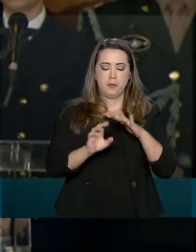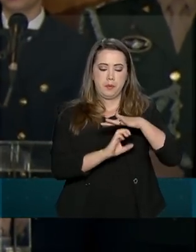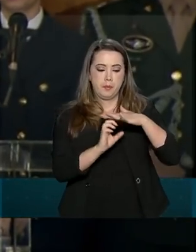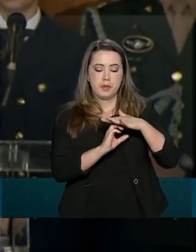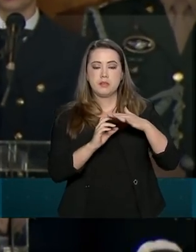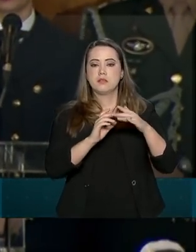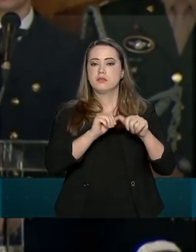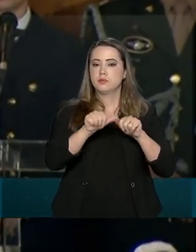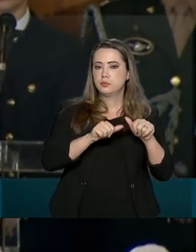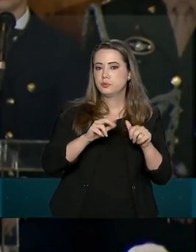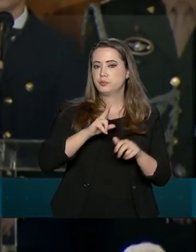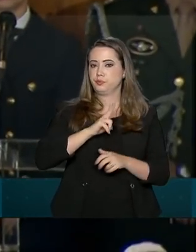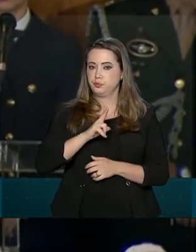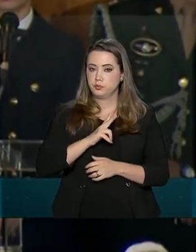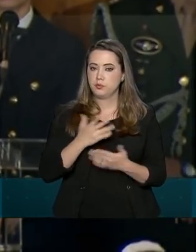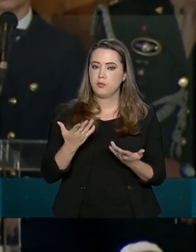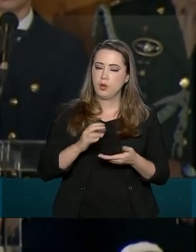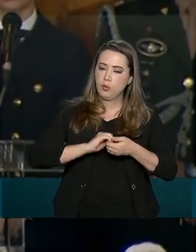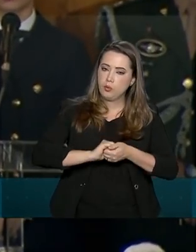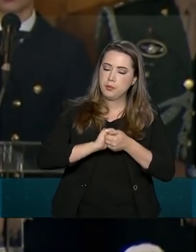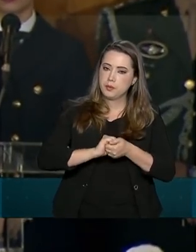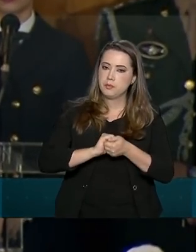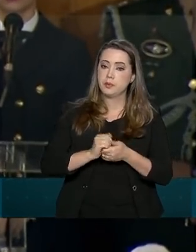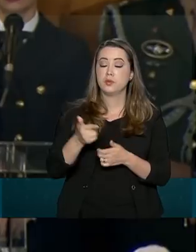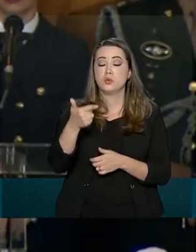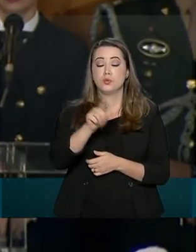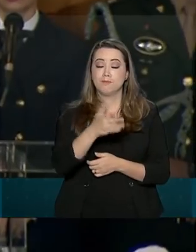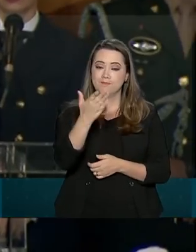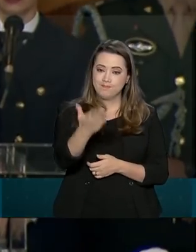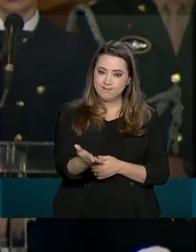mais uma vez Vossa Excelência por mais essa